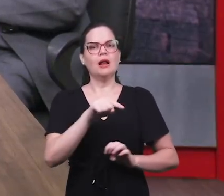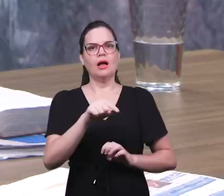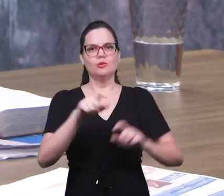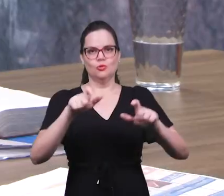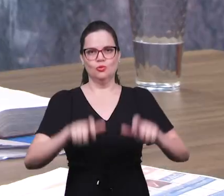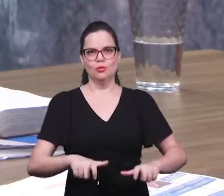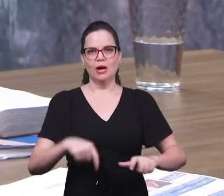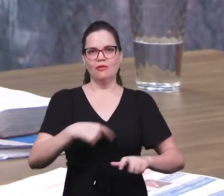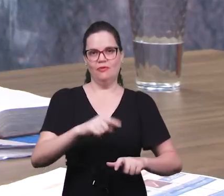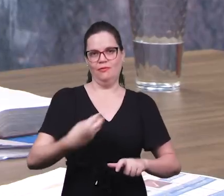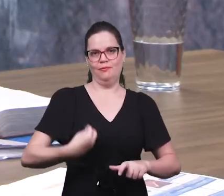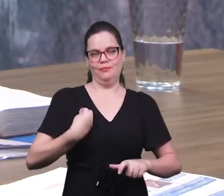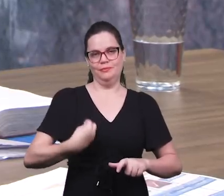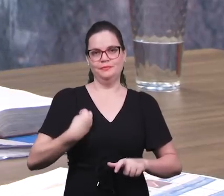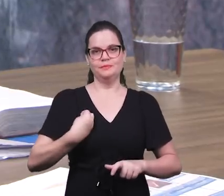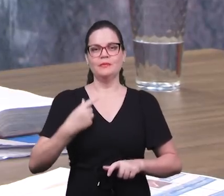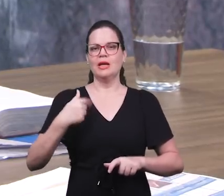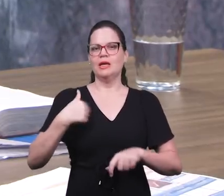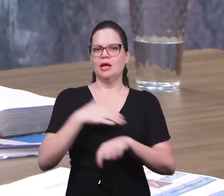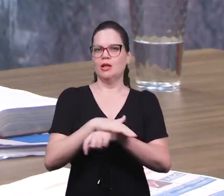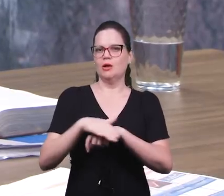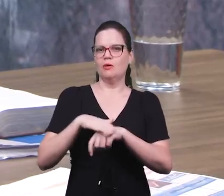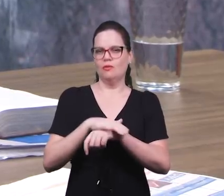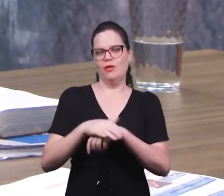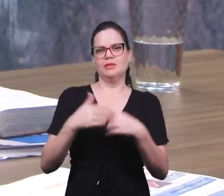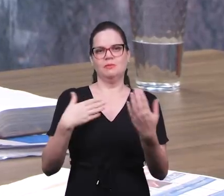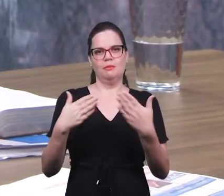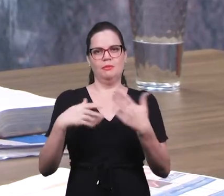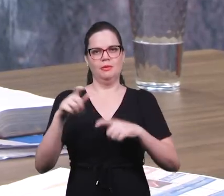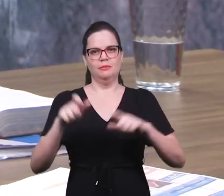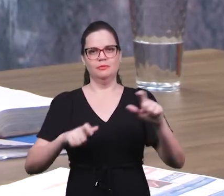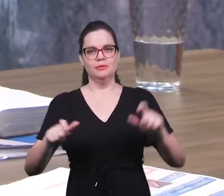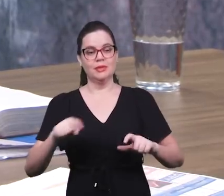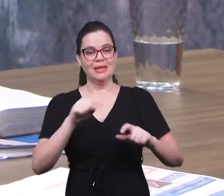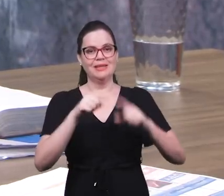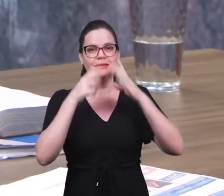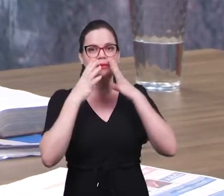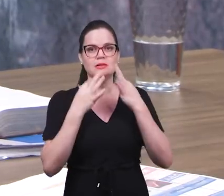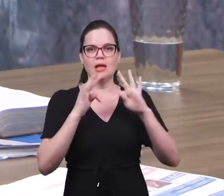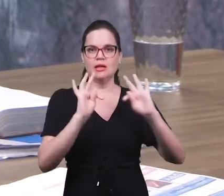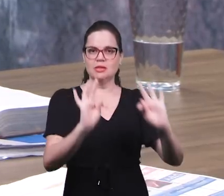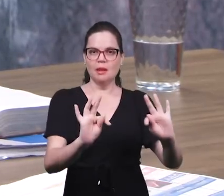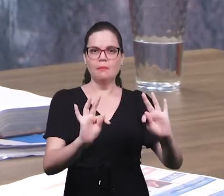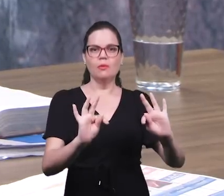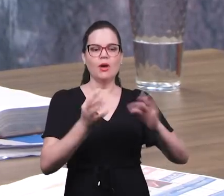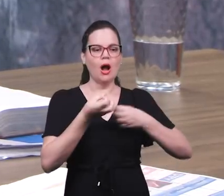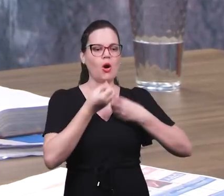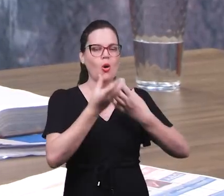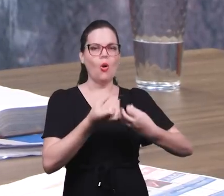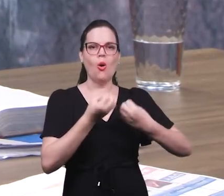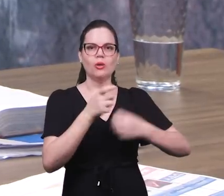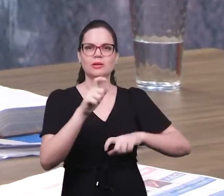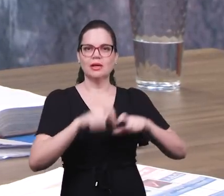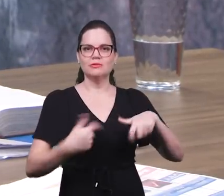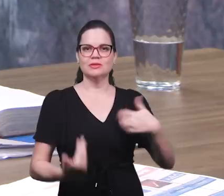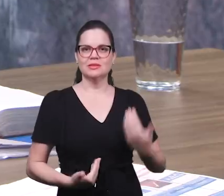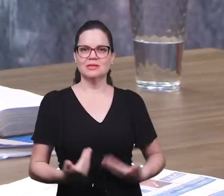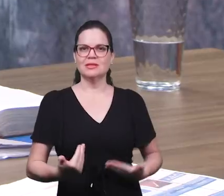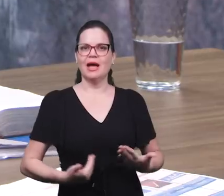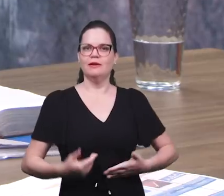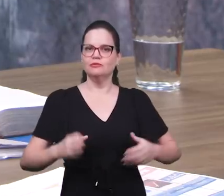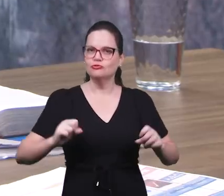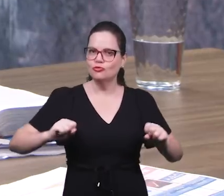testemunho dele, de Inácio de Antioquia, foi fundamental para o fortalecimento das igrejas, e nesse período ele não foi executado